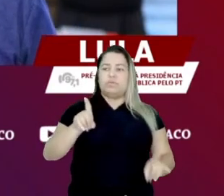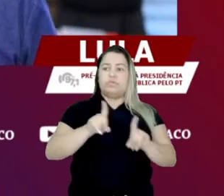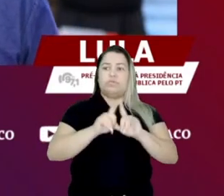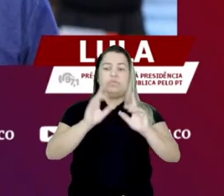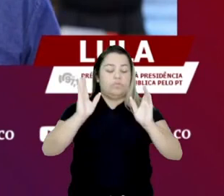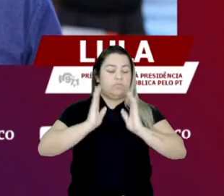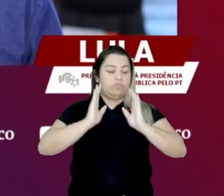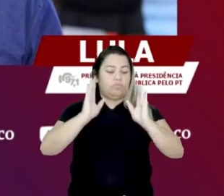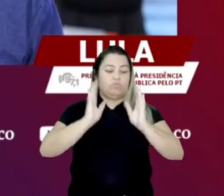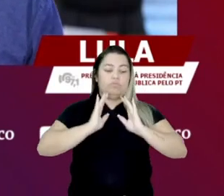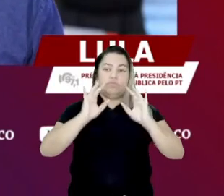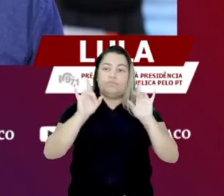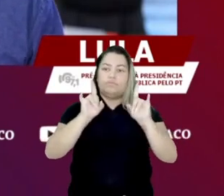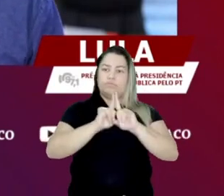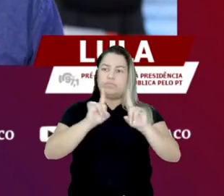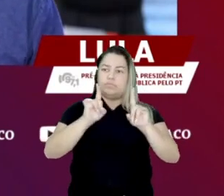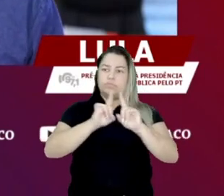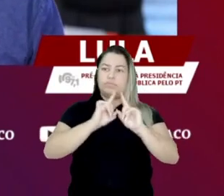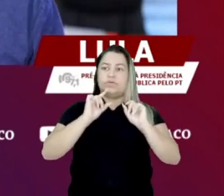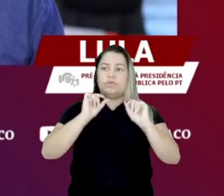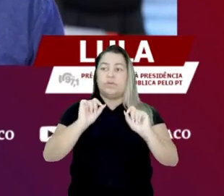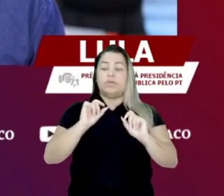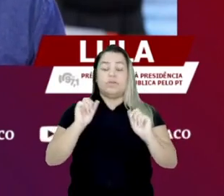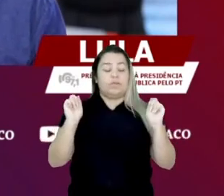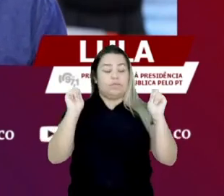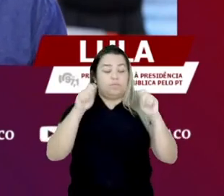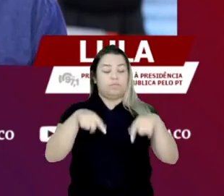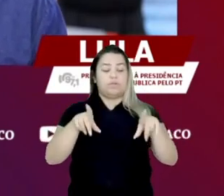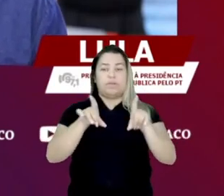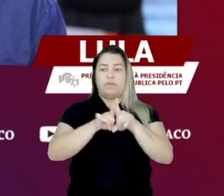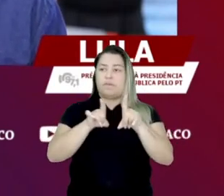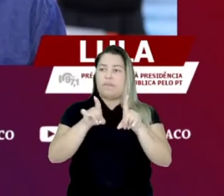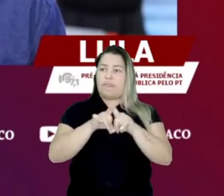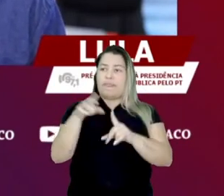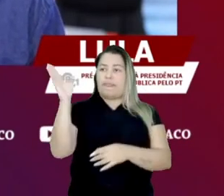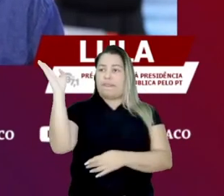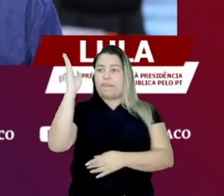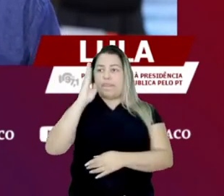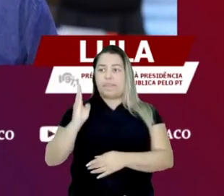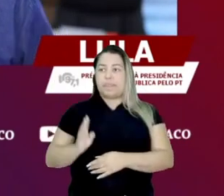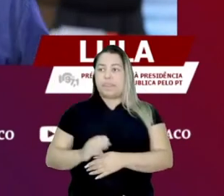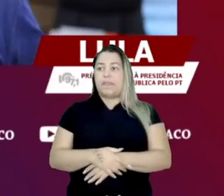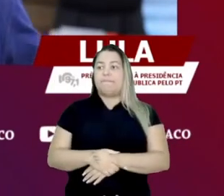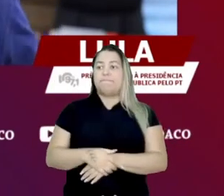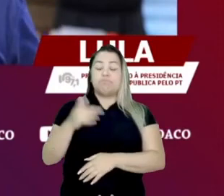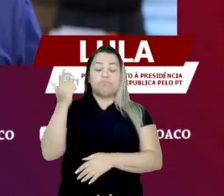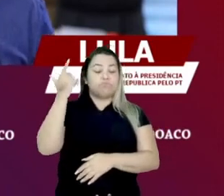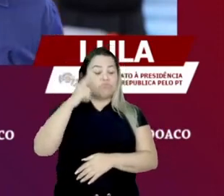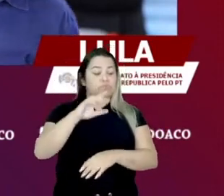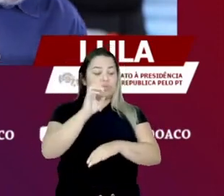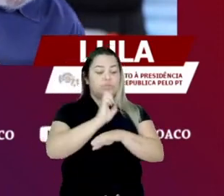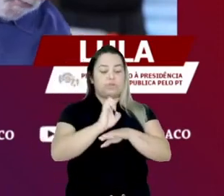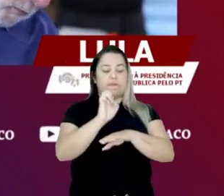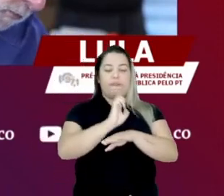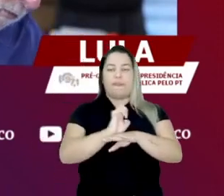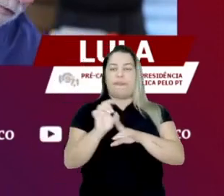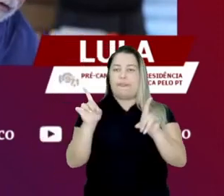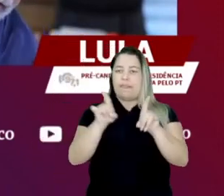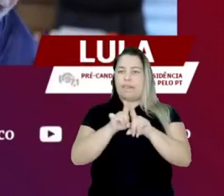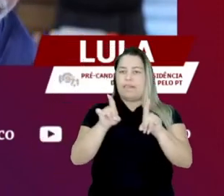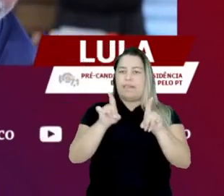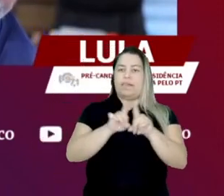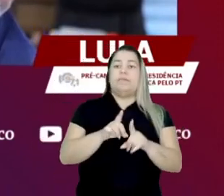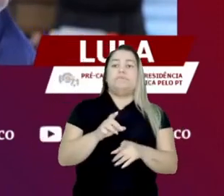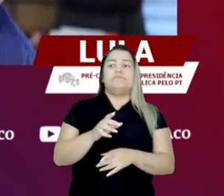meu caro, nós vamos fazer uma revolução sem dar um tiro e sem contar uma mentira. Lula, um levantamento do